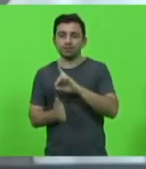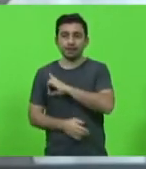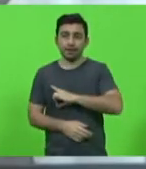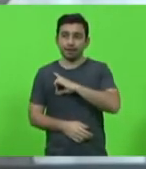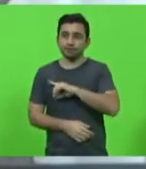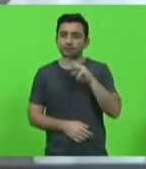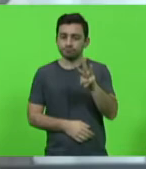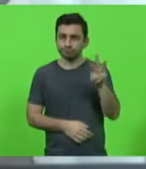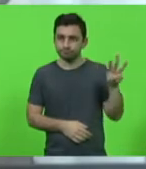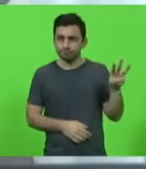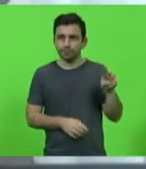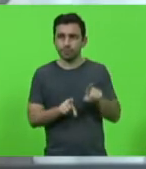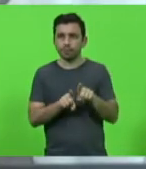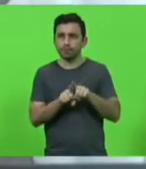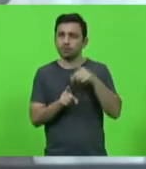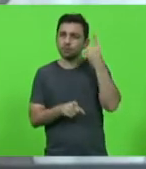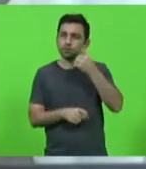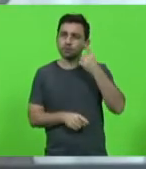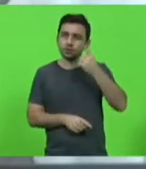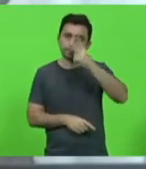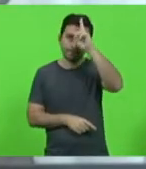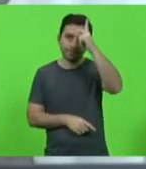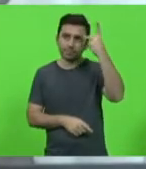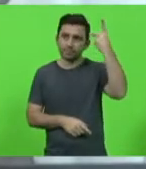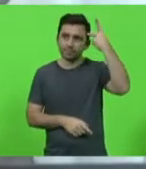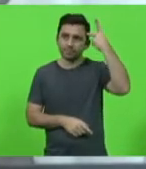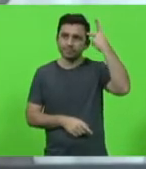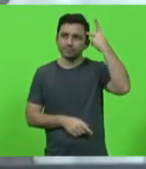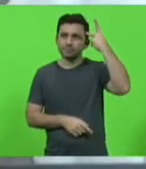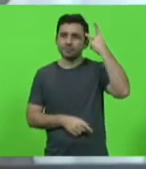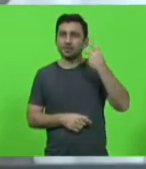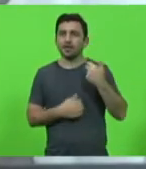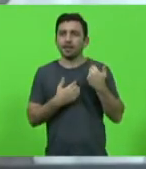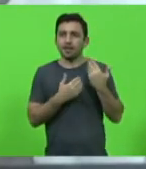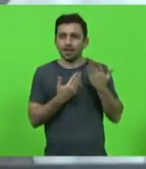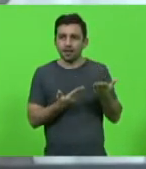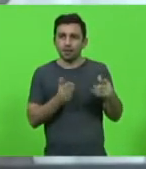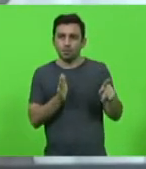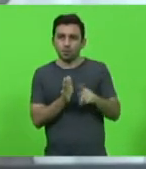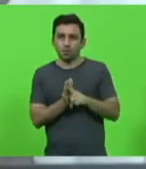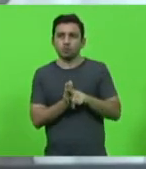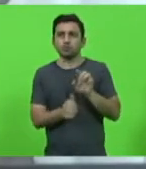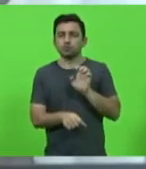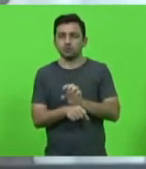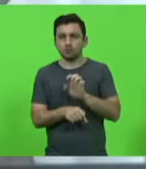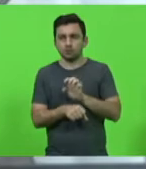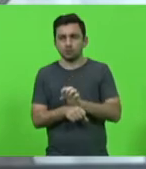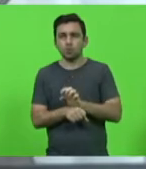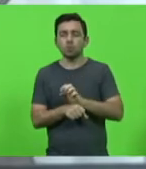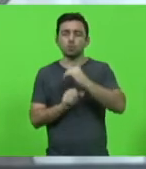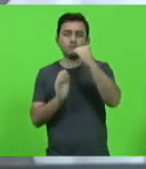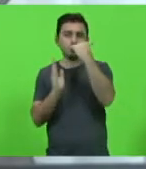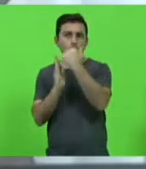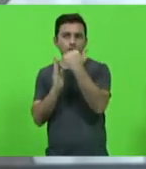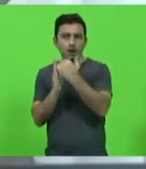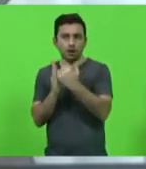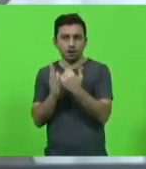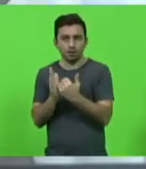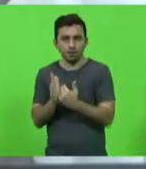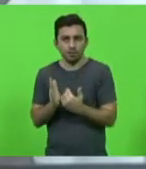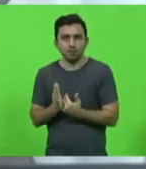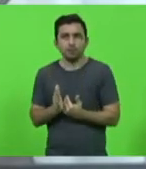virtual, da deputada Paulinha, que institui no âmbito estadual do programa, o programa Tem Saída,